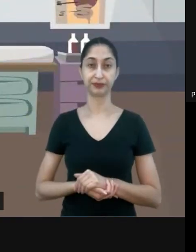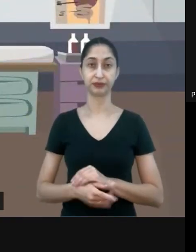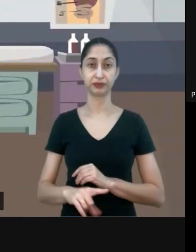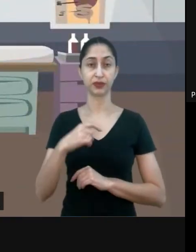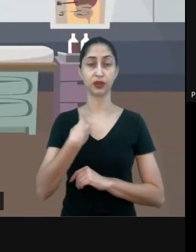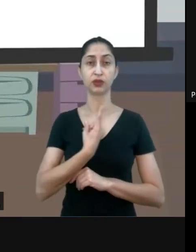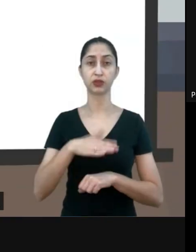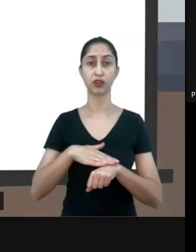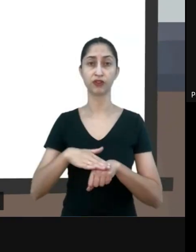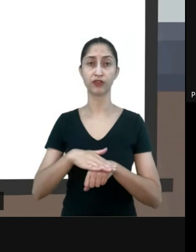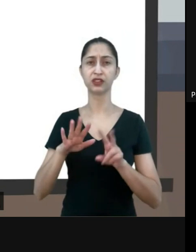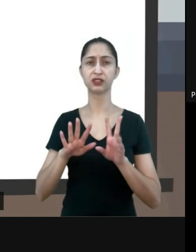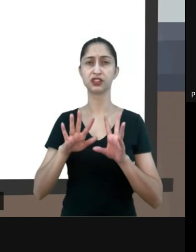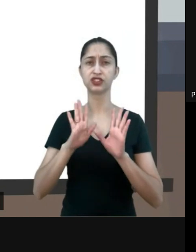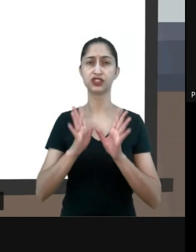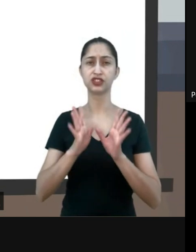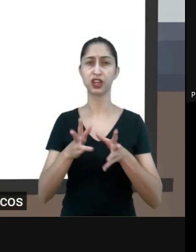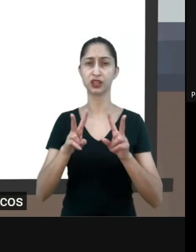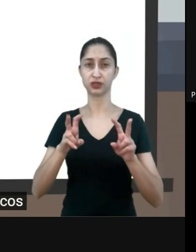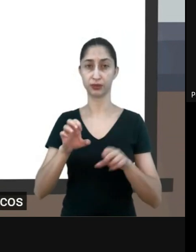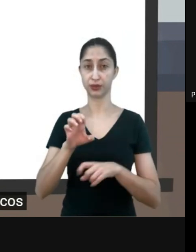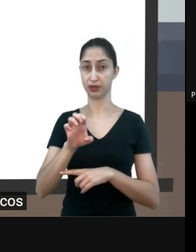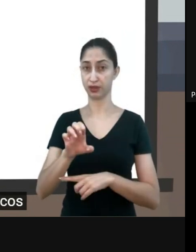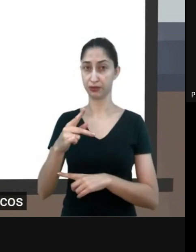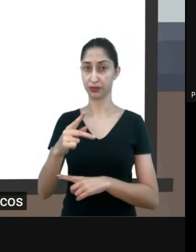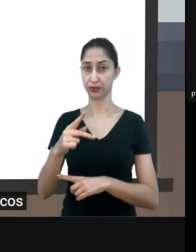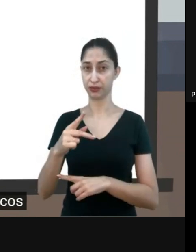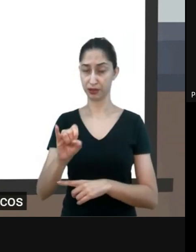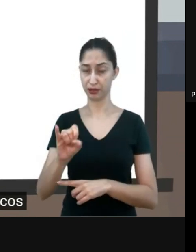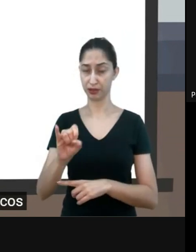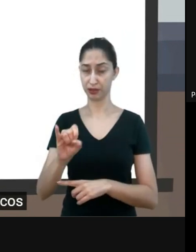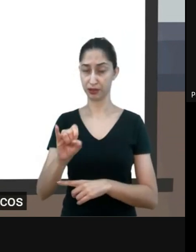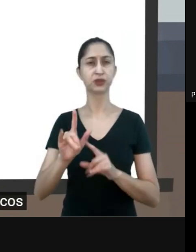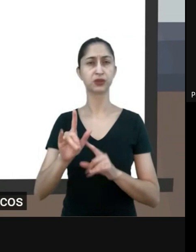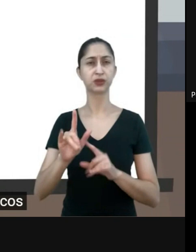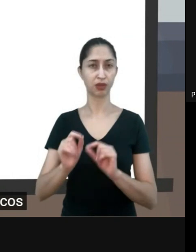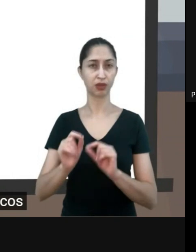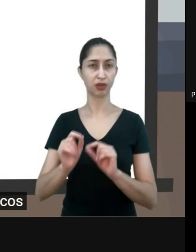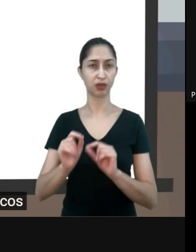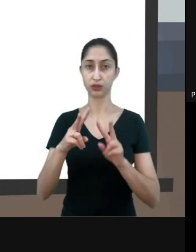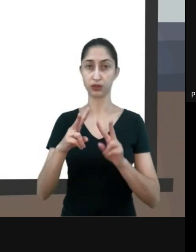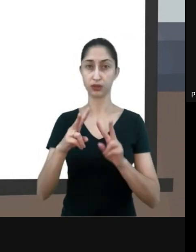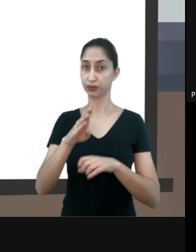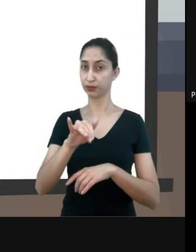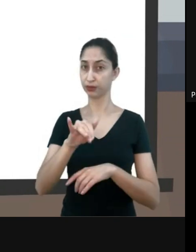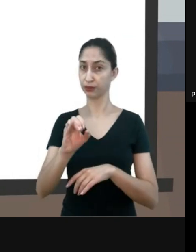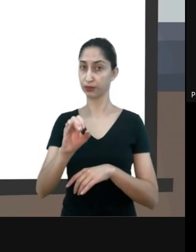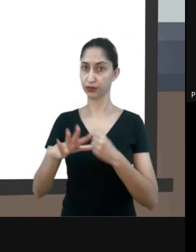Já conversamos sobre os EPIs, mas vamos a alguns pontos específicos referente à